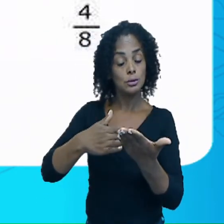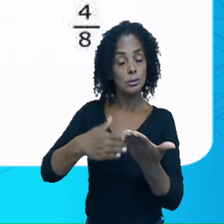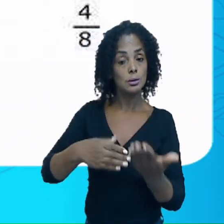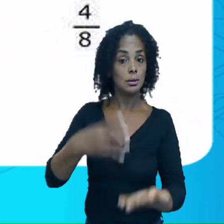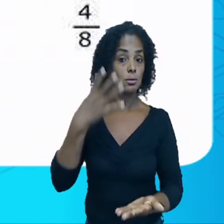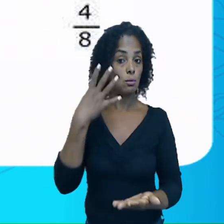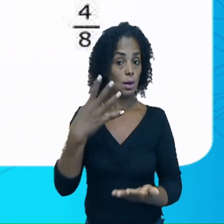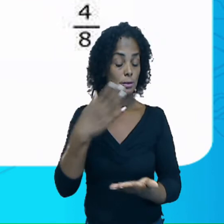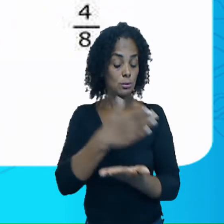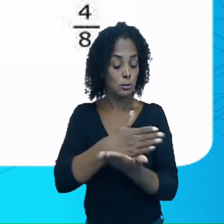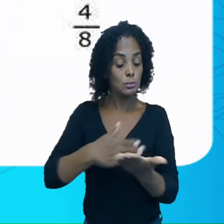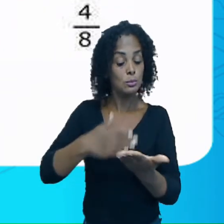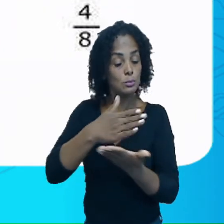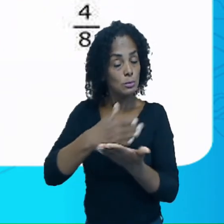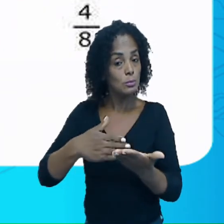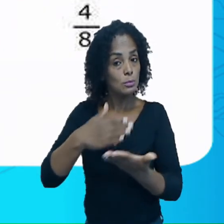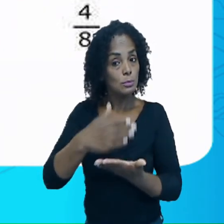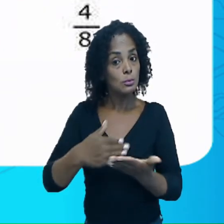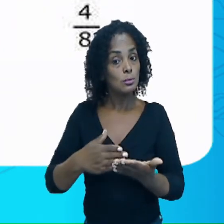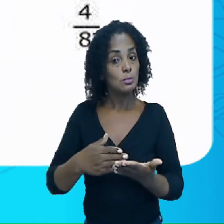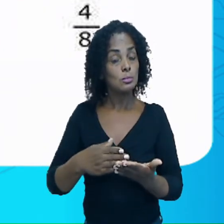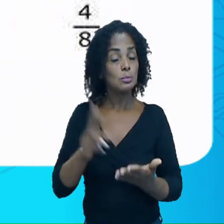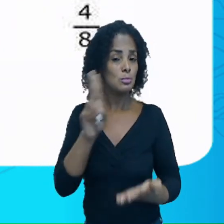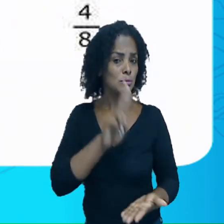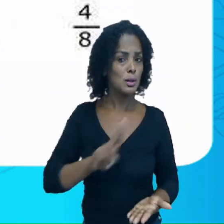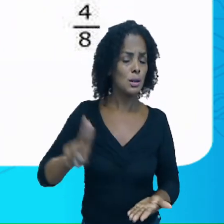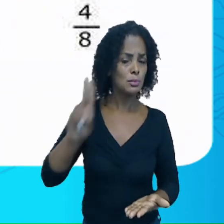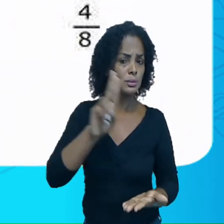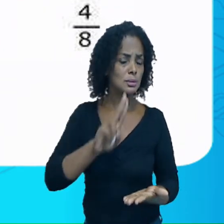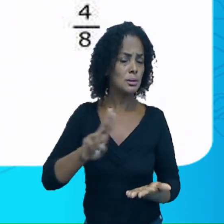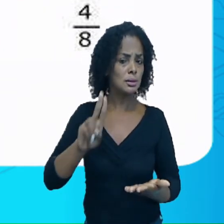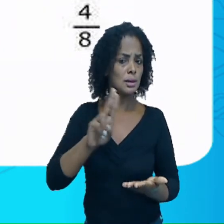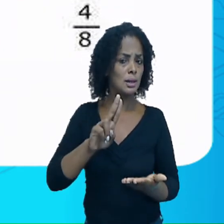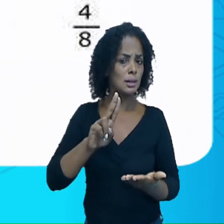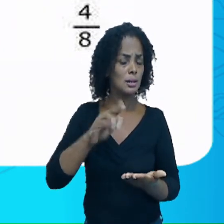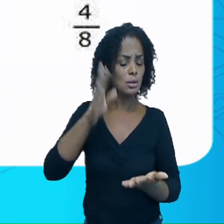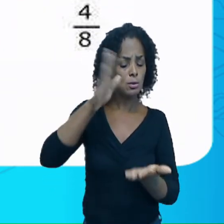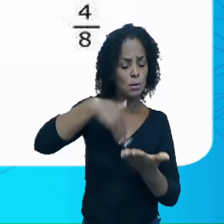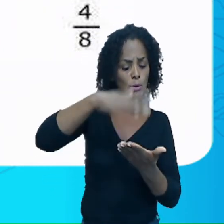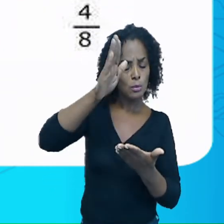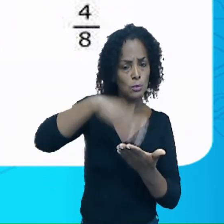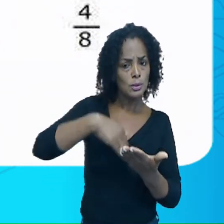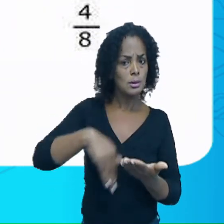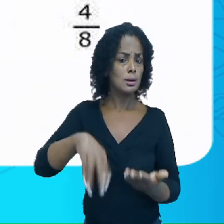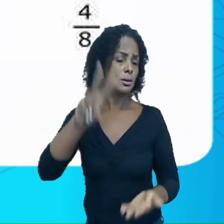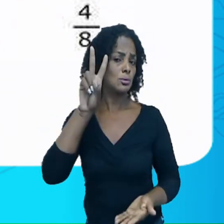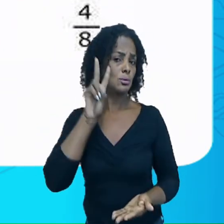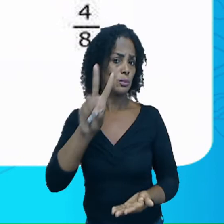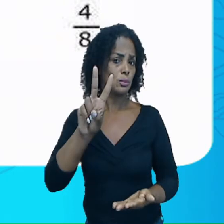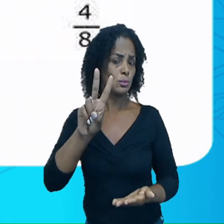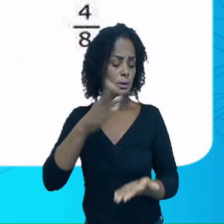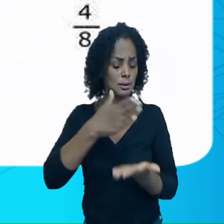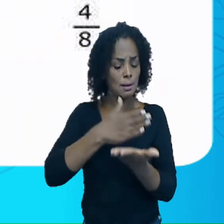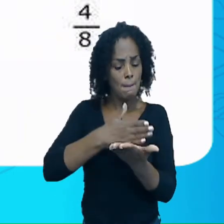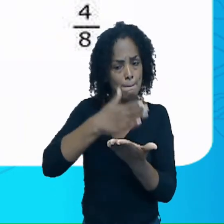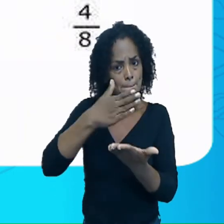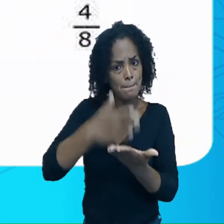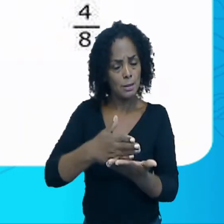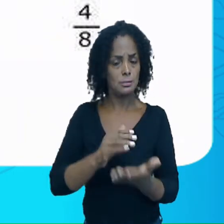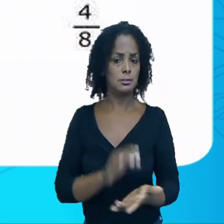E eu colori quantas partes desta folha? Apenas 2.